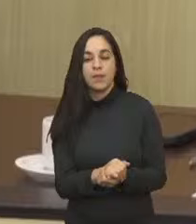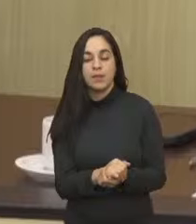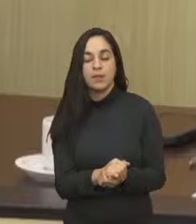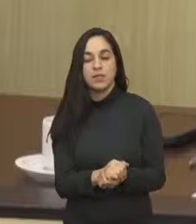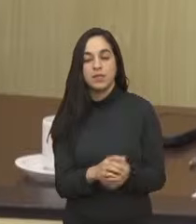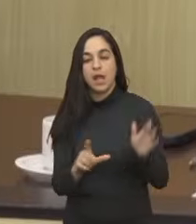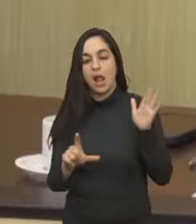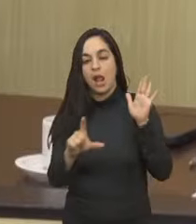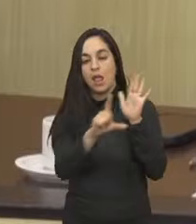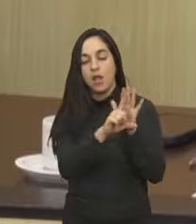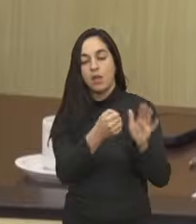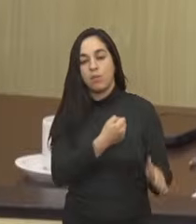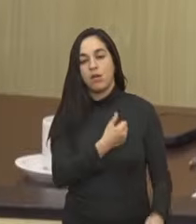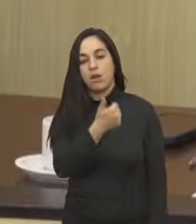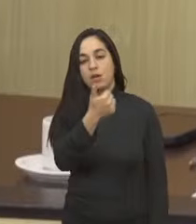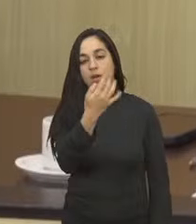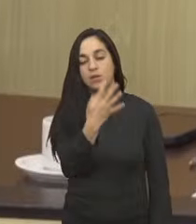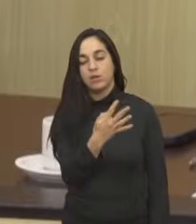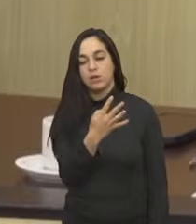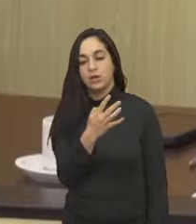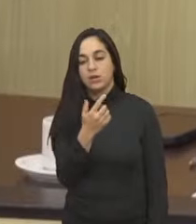Lei número